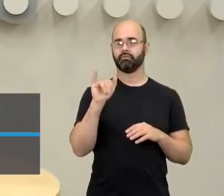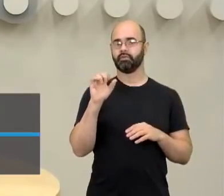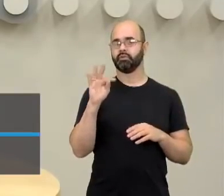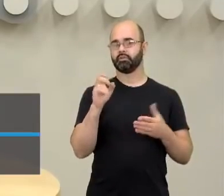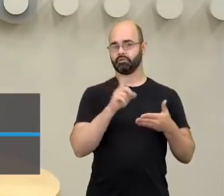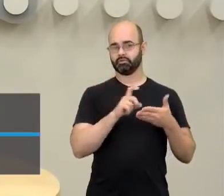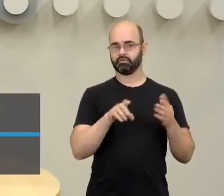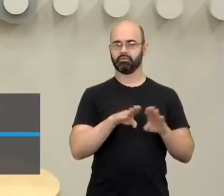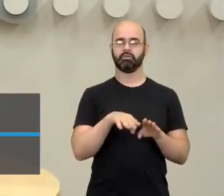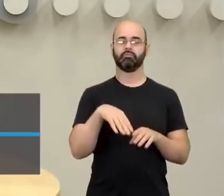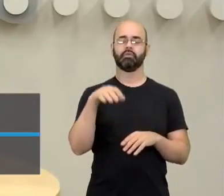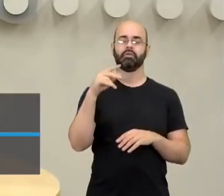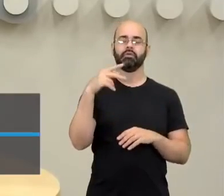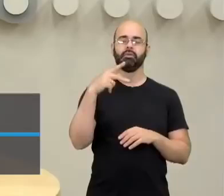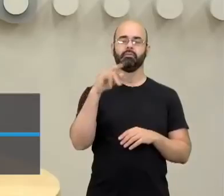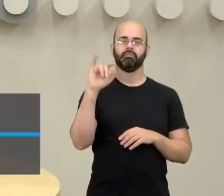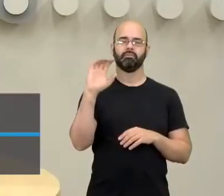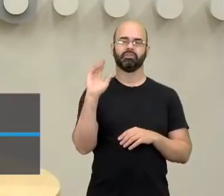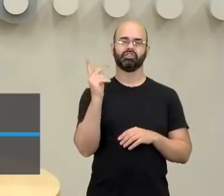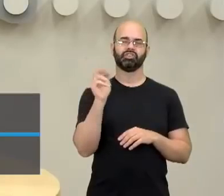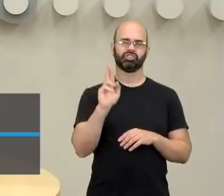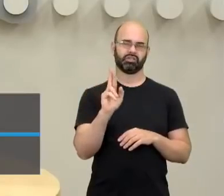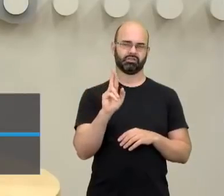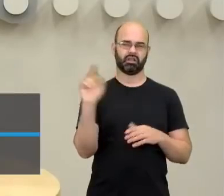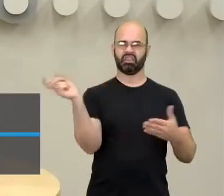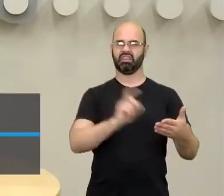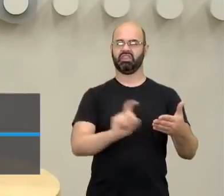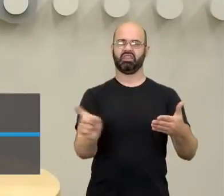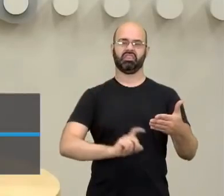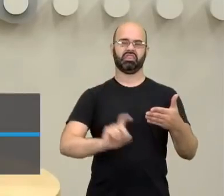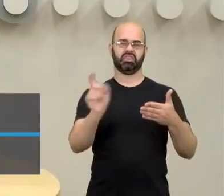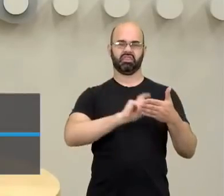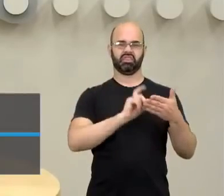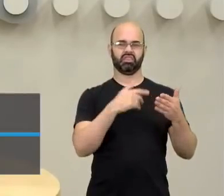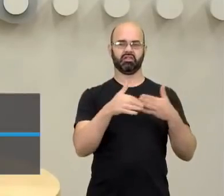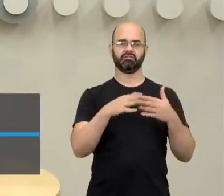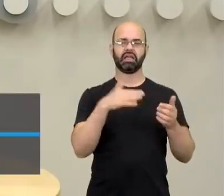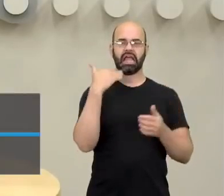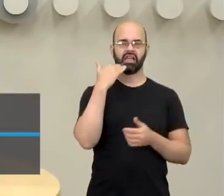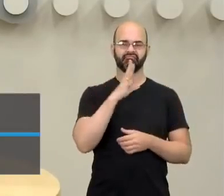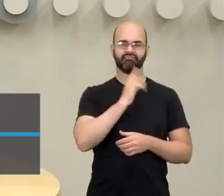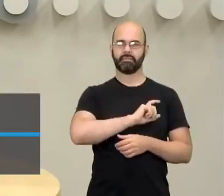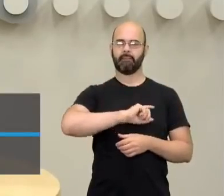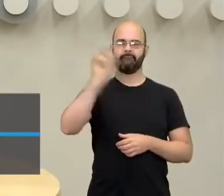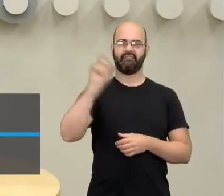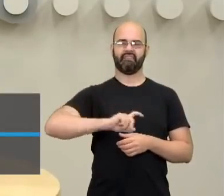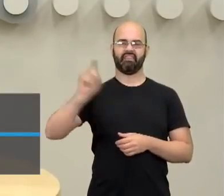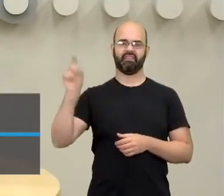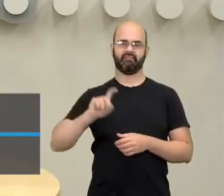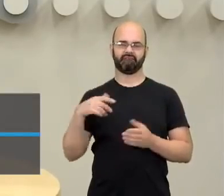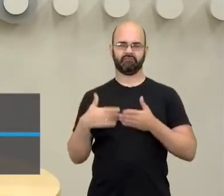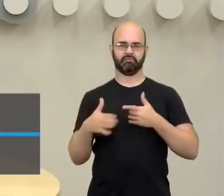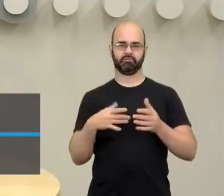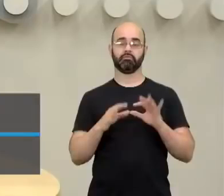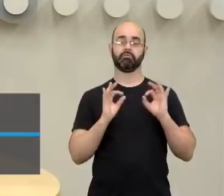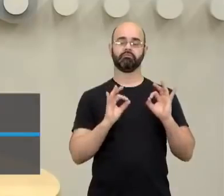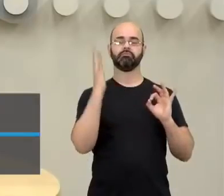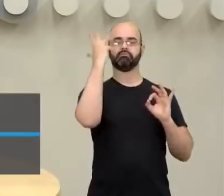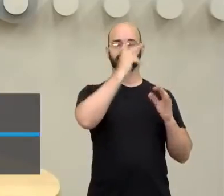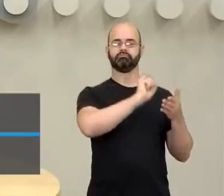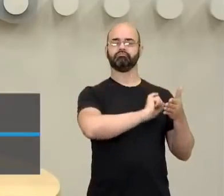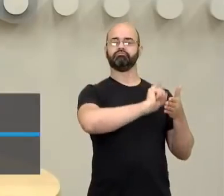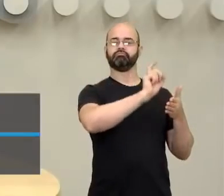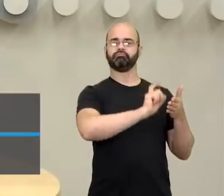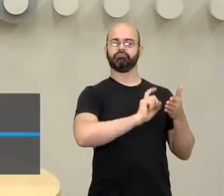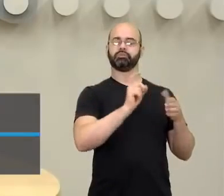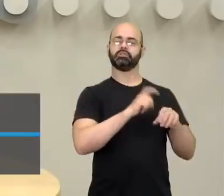como o picho, tá? Ele era considerado dessa maneira. Entretanto, né, com o passar do tempo, teve essa